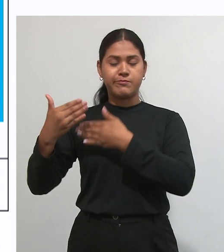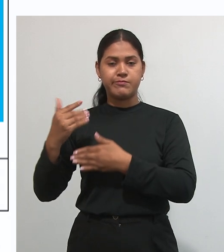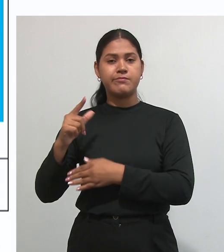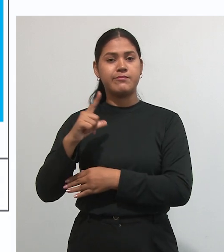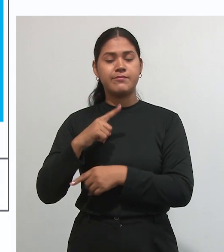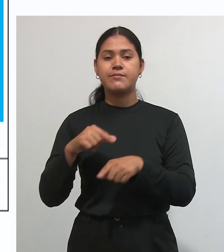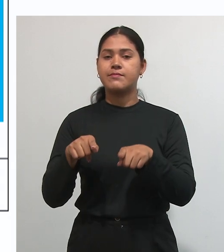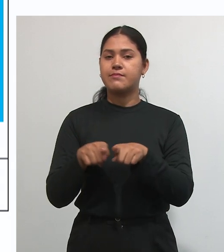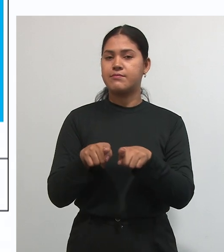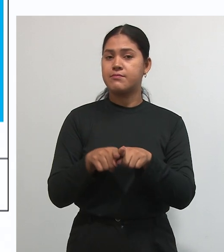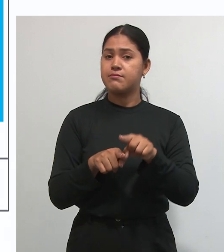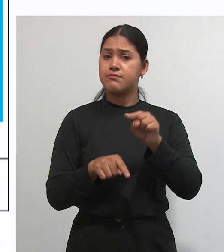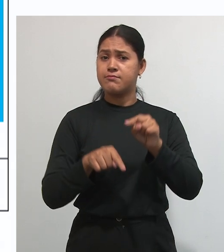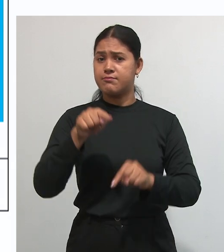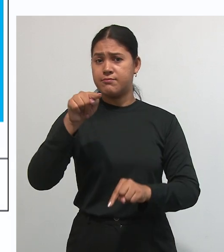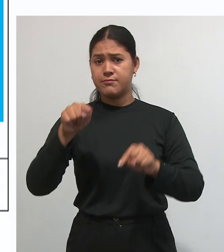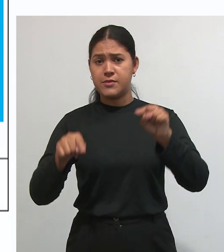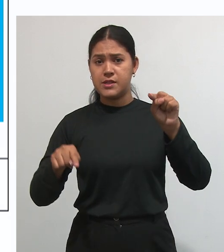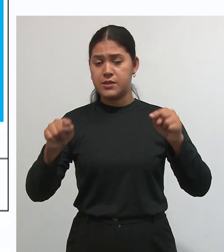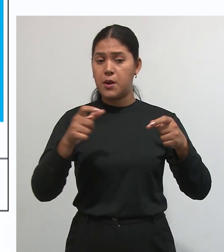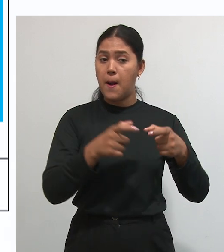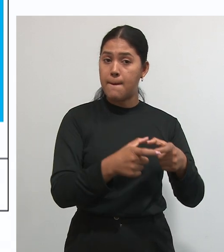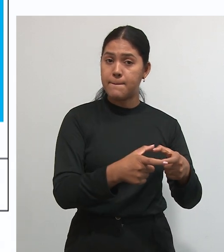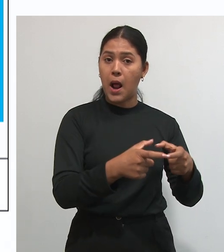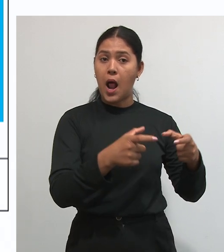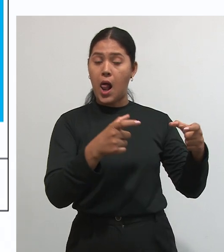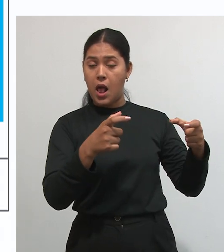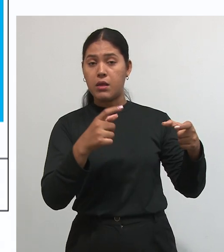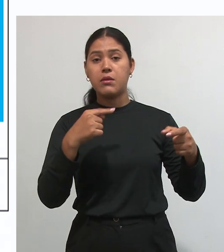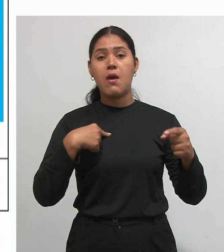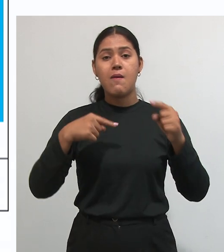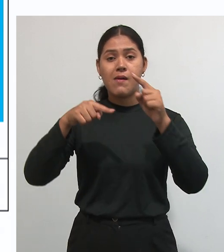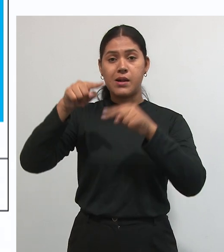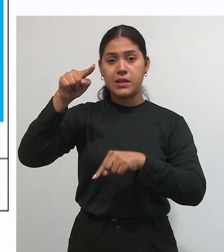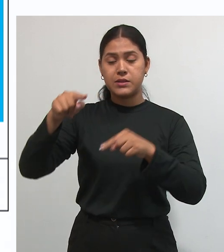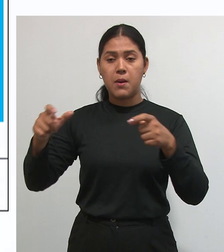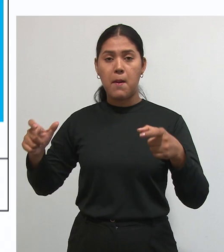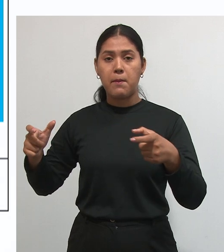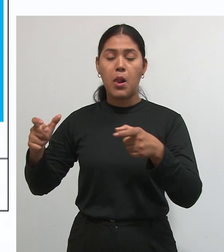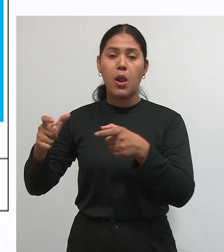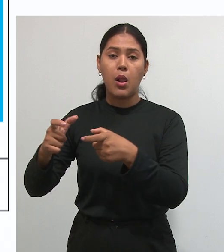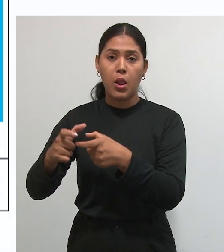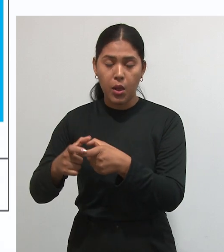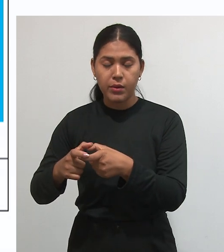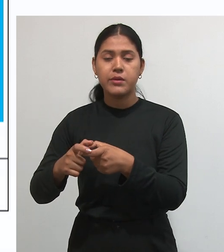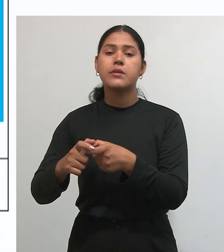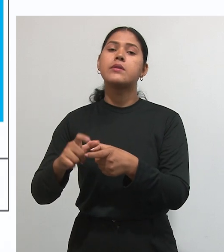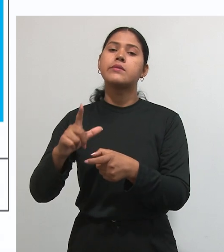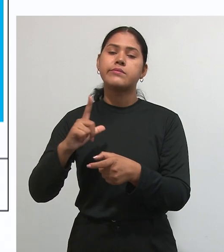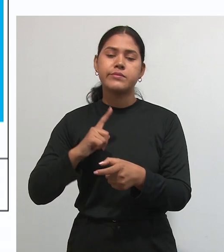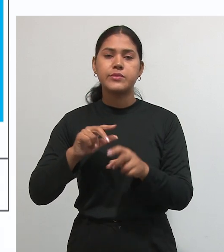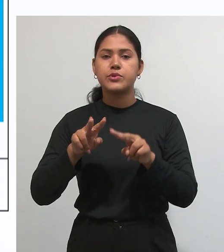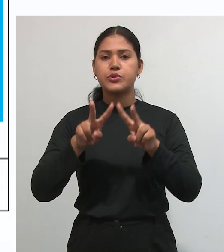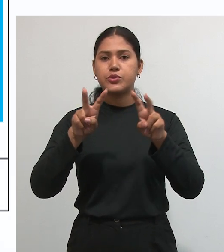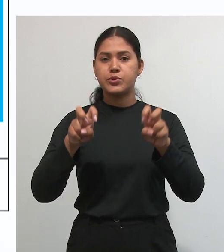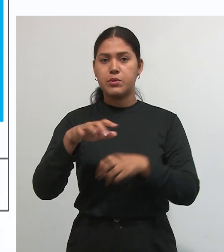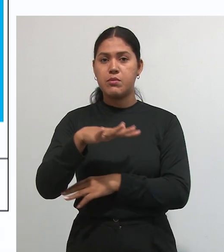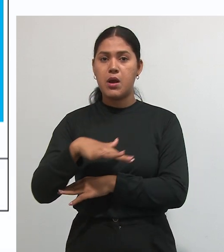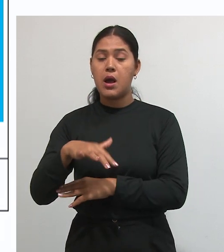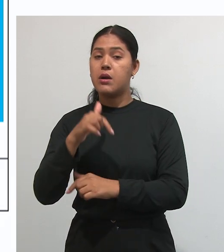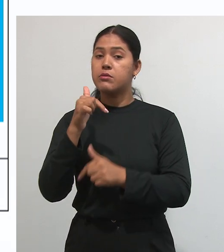tá? Temos aqui nas variações patrimoniais aumentativas, temos contribuição, a exploração de vendas de bens e